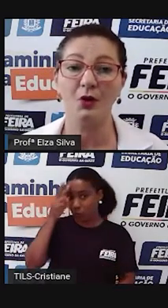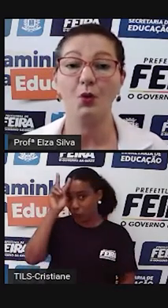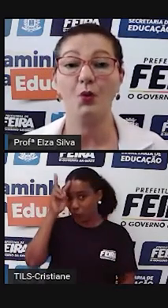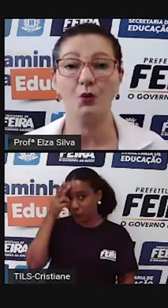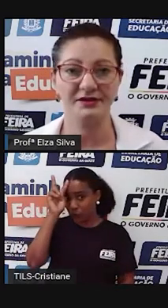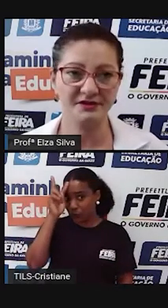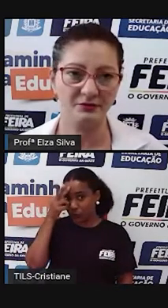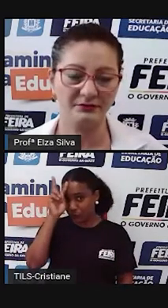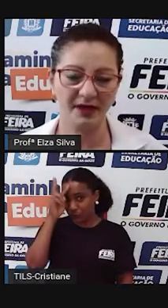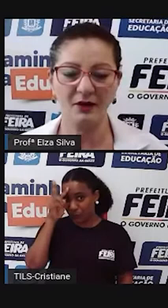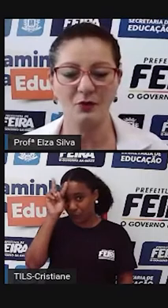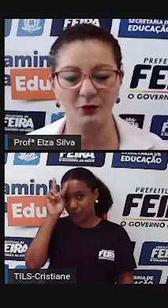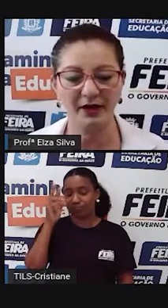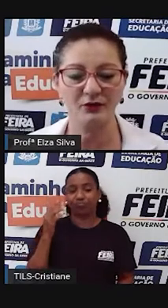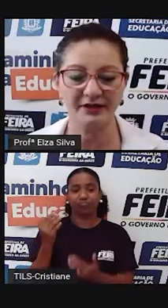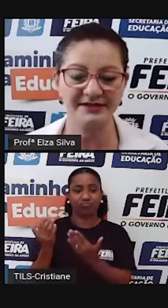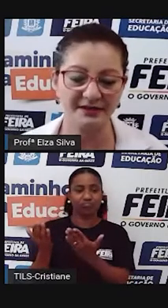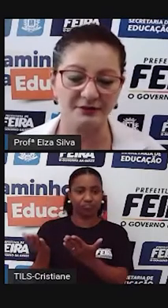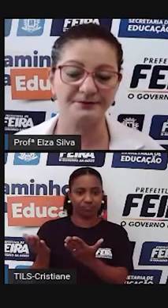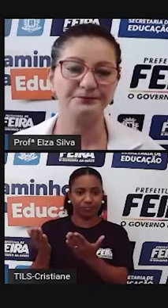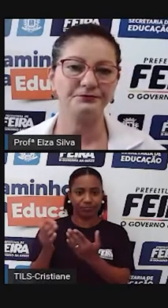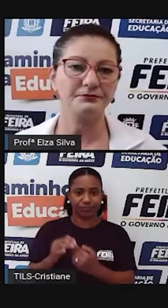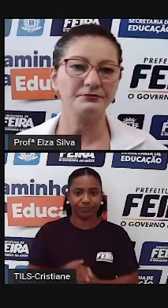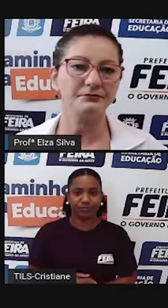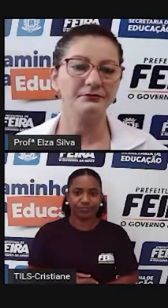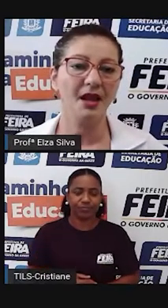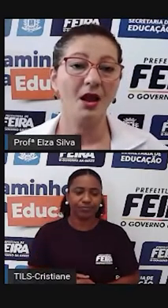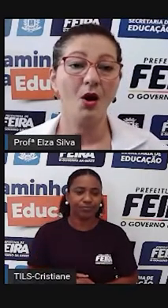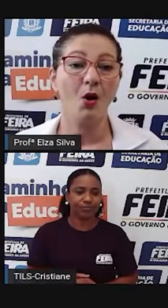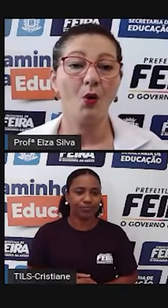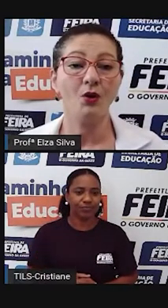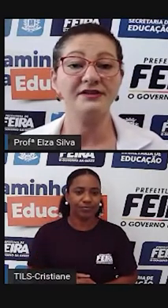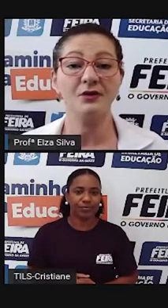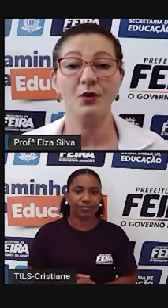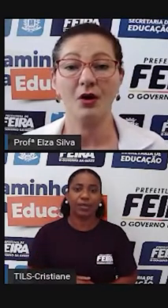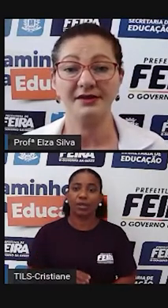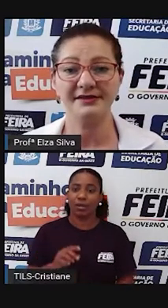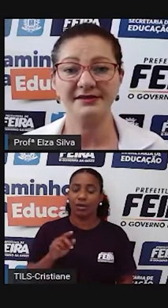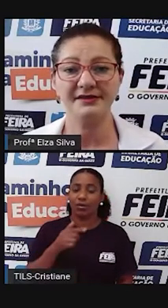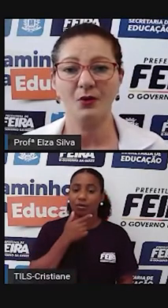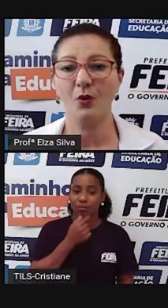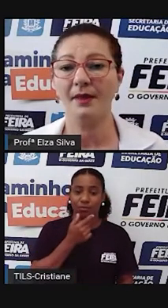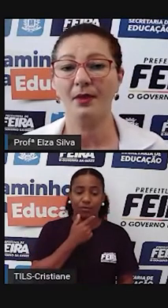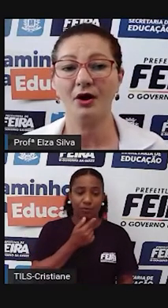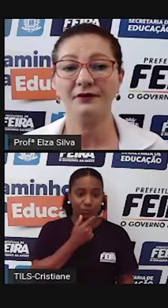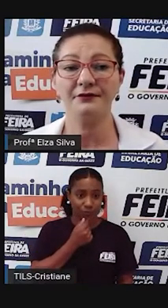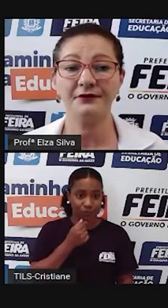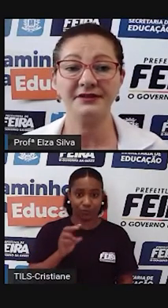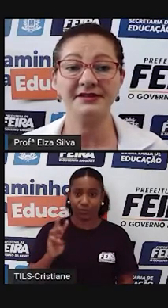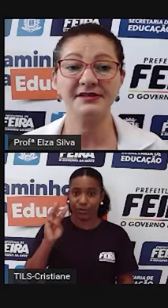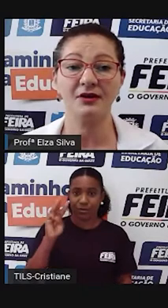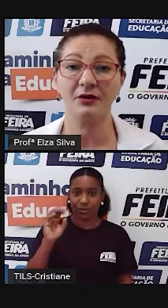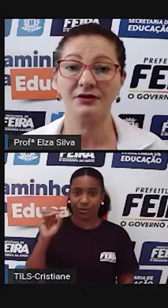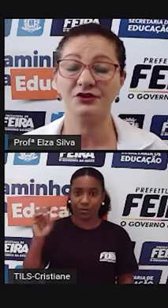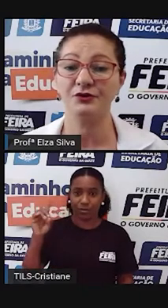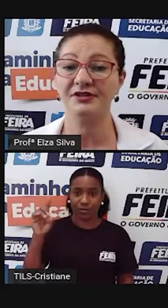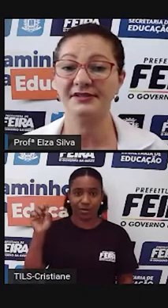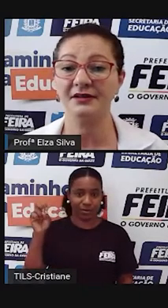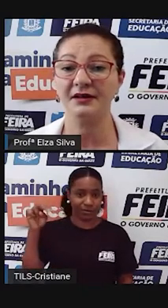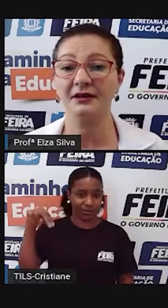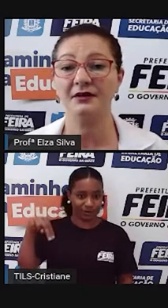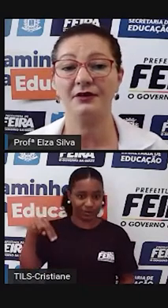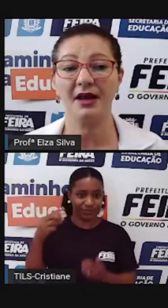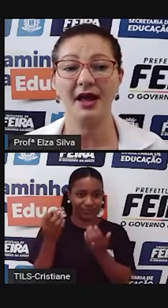historiador. O Woodson, né, como é conhecido. O Woodson was one of the first scholars